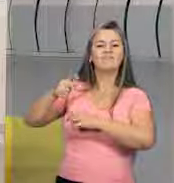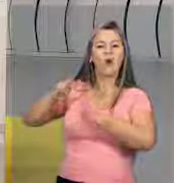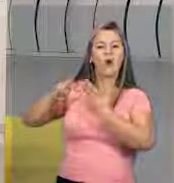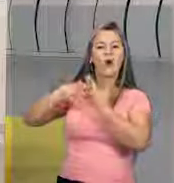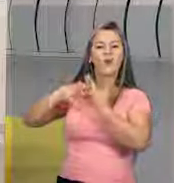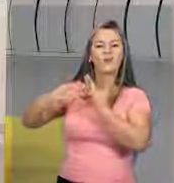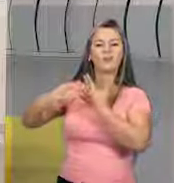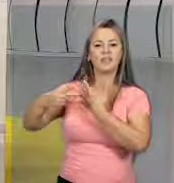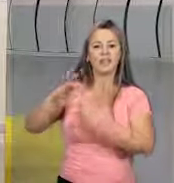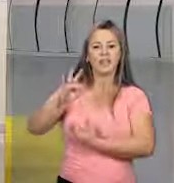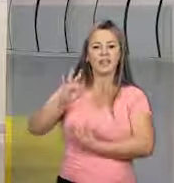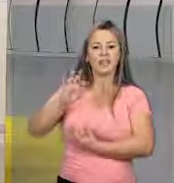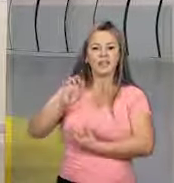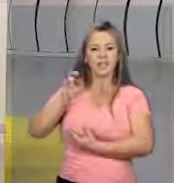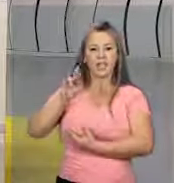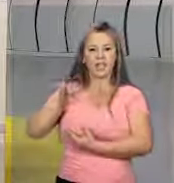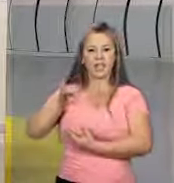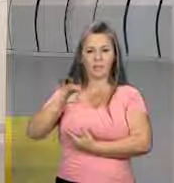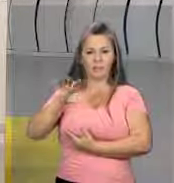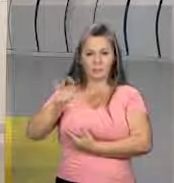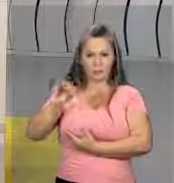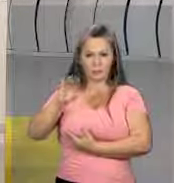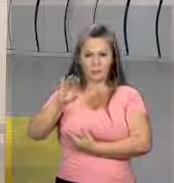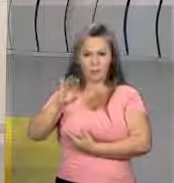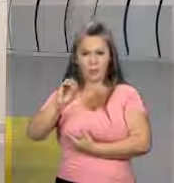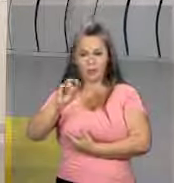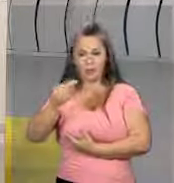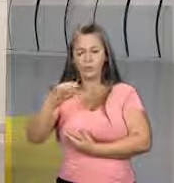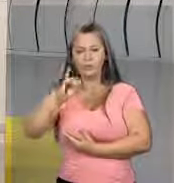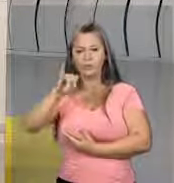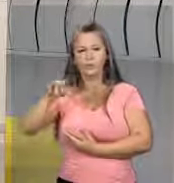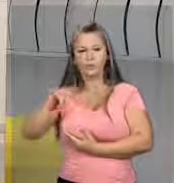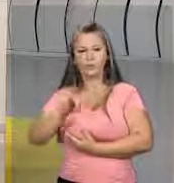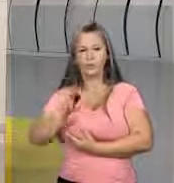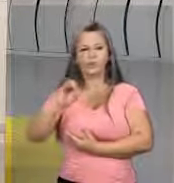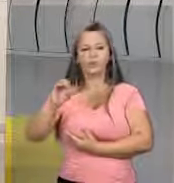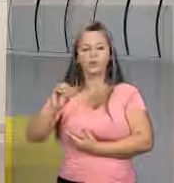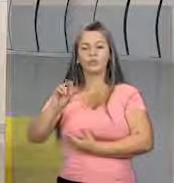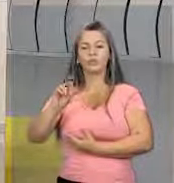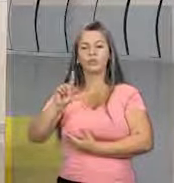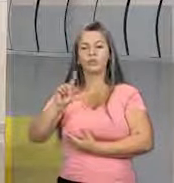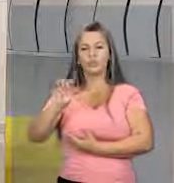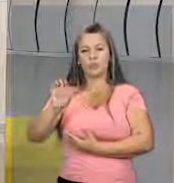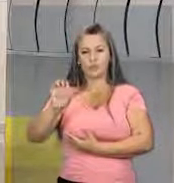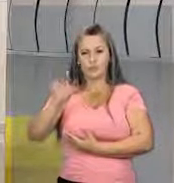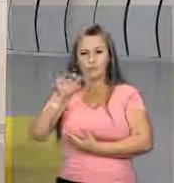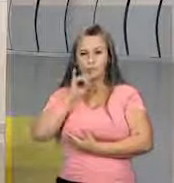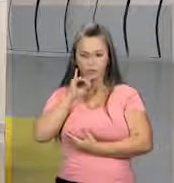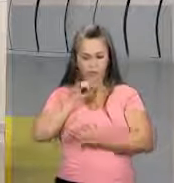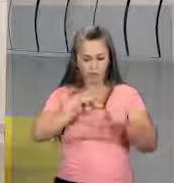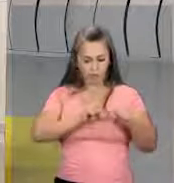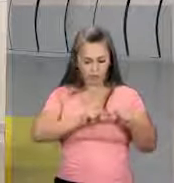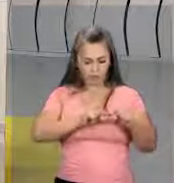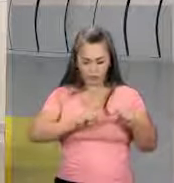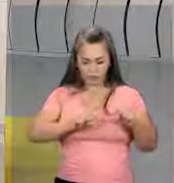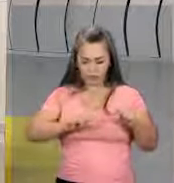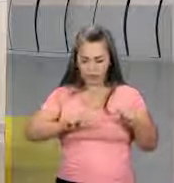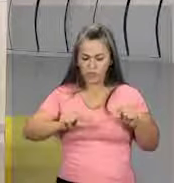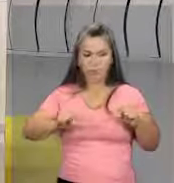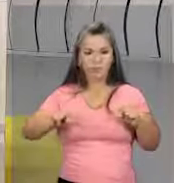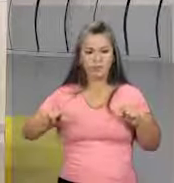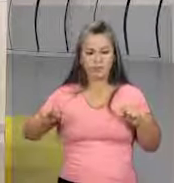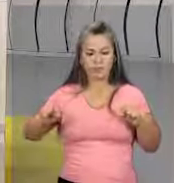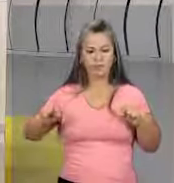condutor percorrido por corrente elétrica sempre vai estar sujeito ao efeito Joule. Como ele